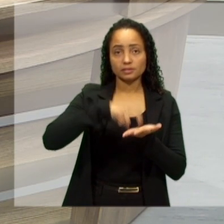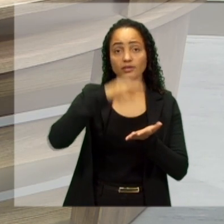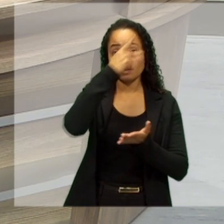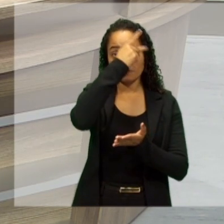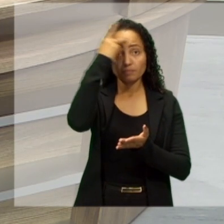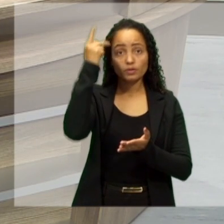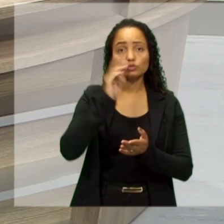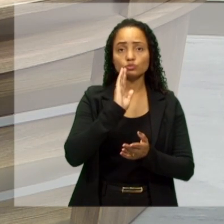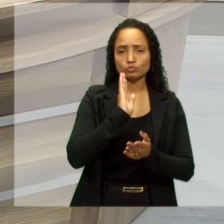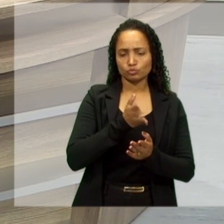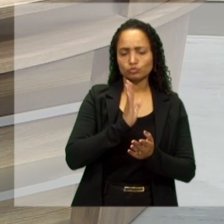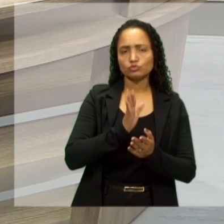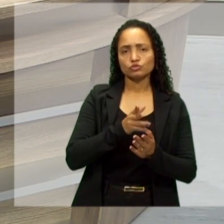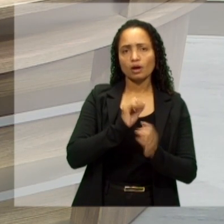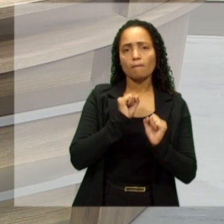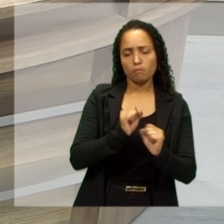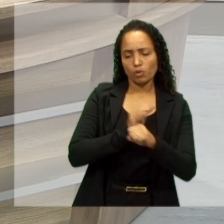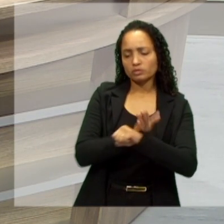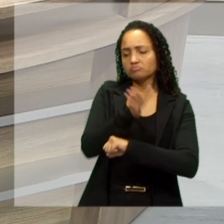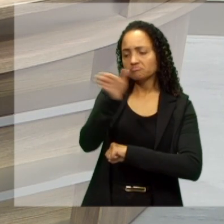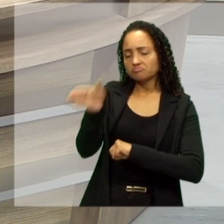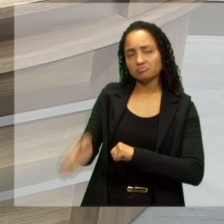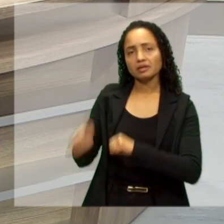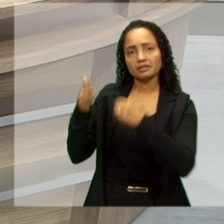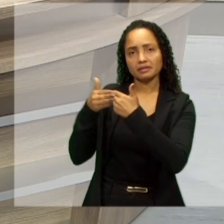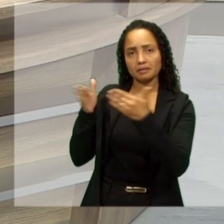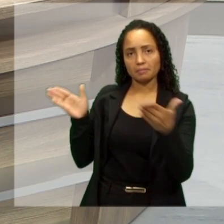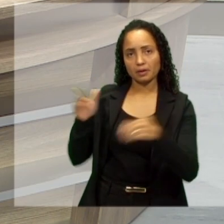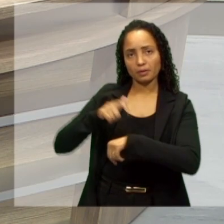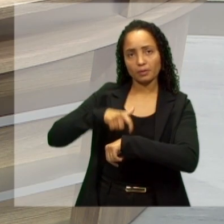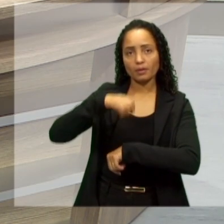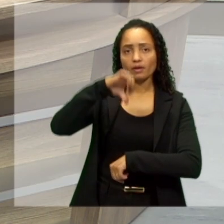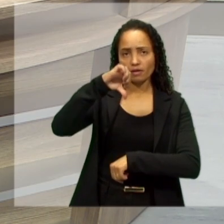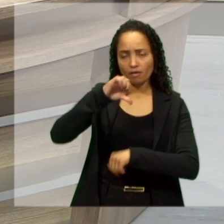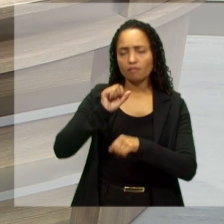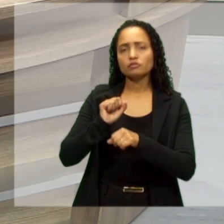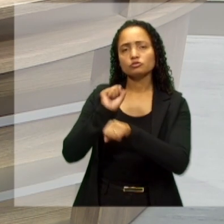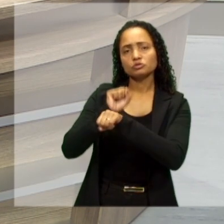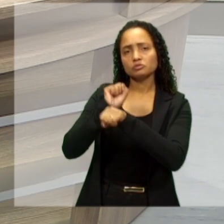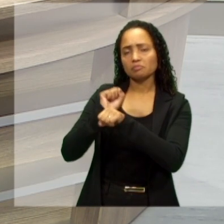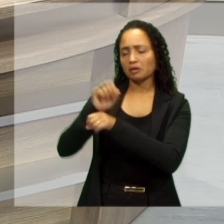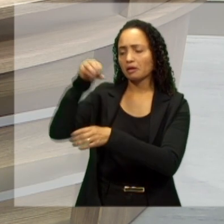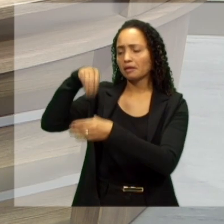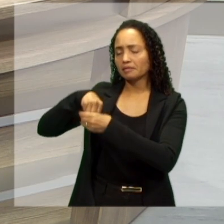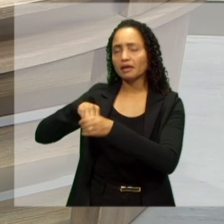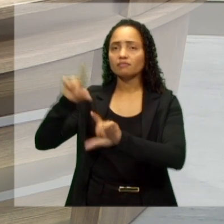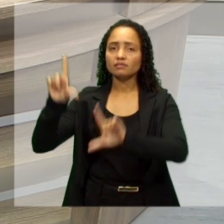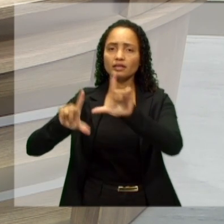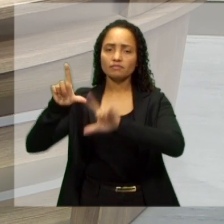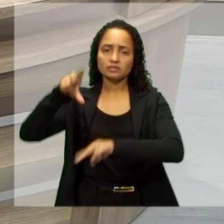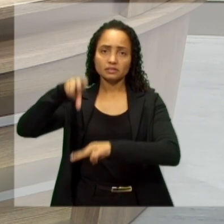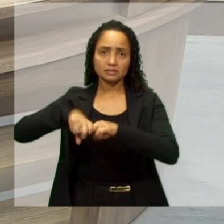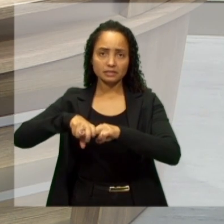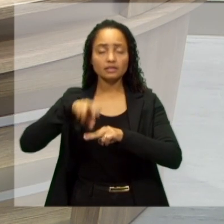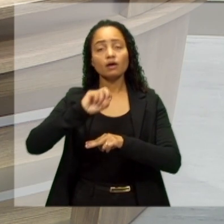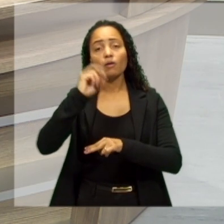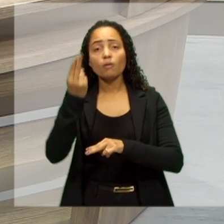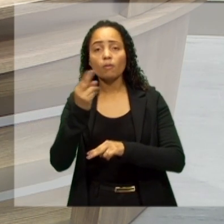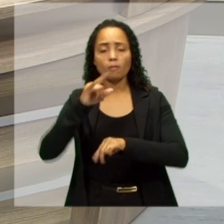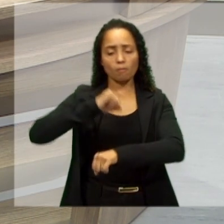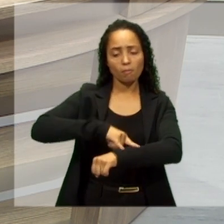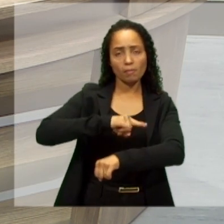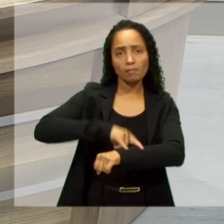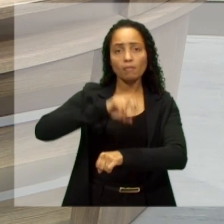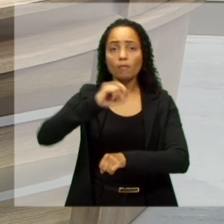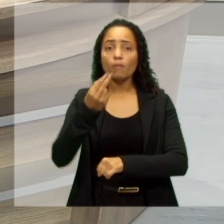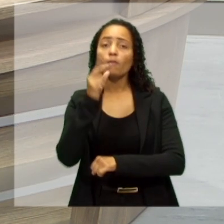com o núcleo à sua disposição. Se quiser ficar esperando lá dentro, vendo uma televisão, utilizando o banheiro, com acesso à